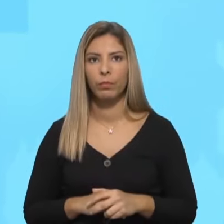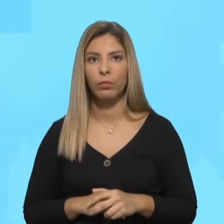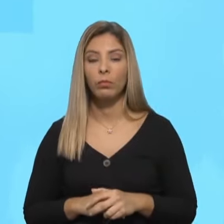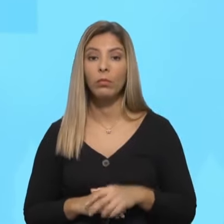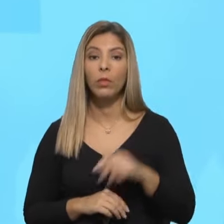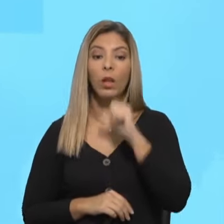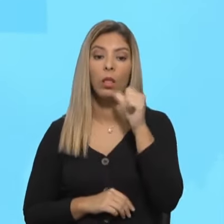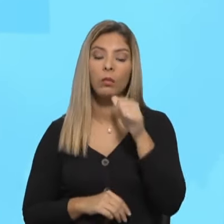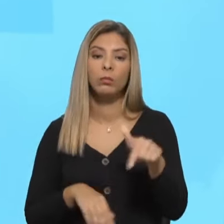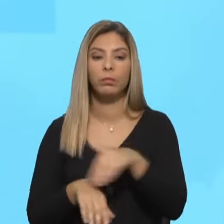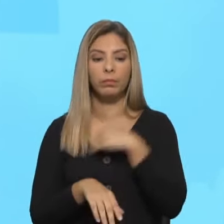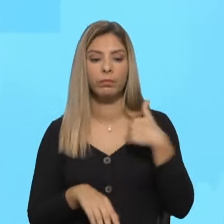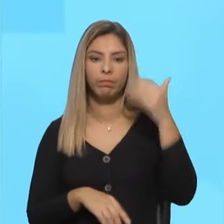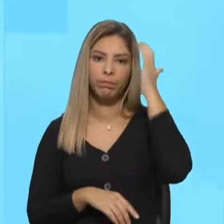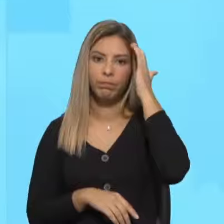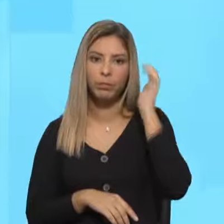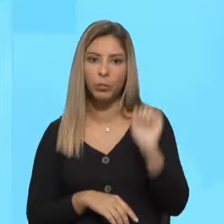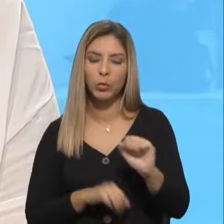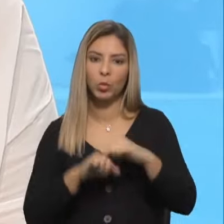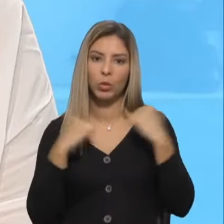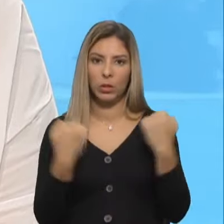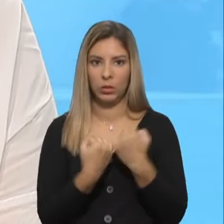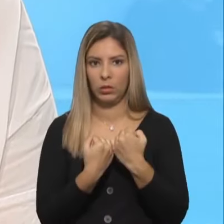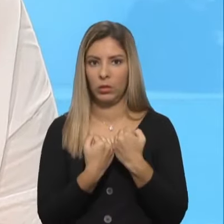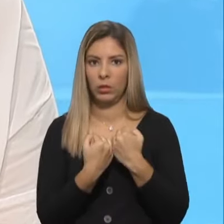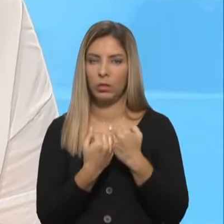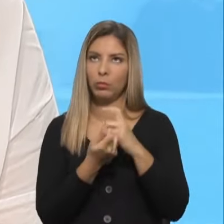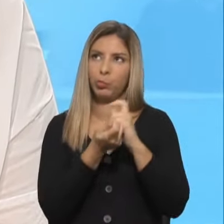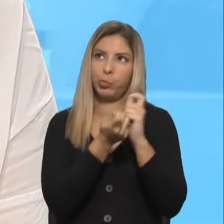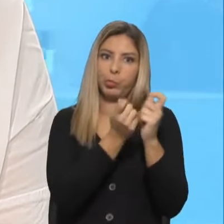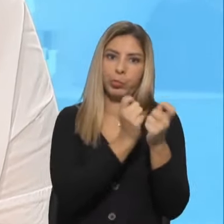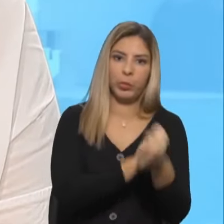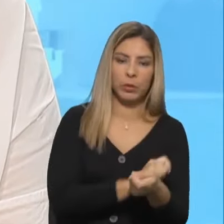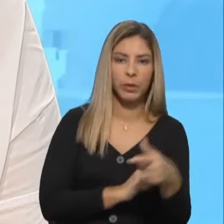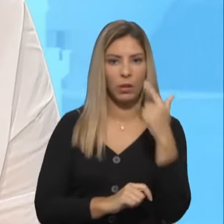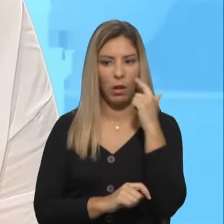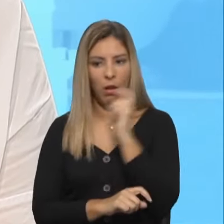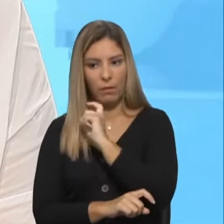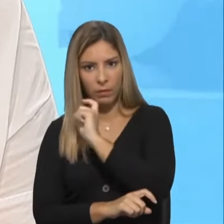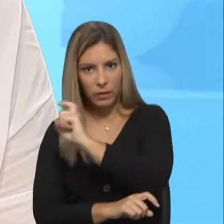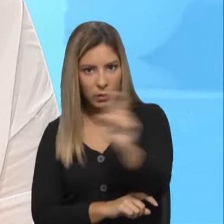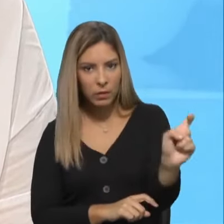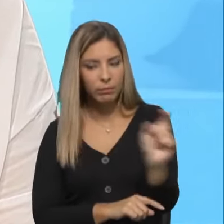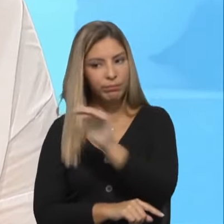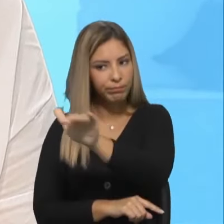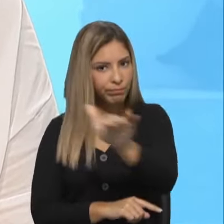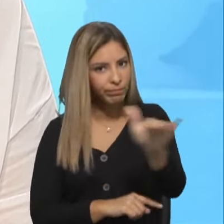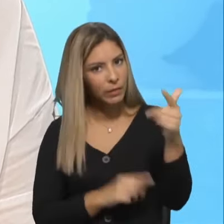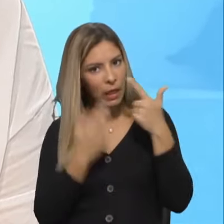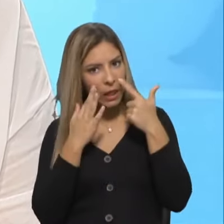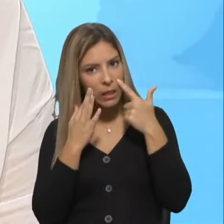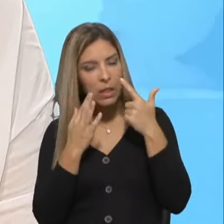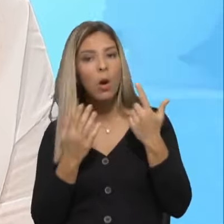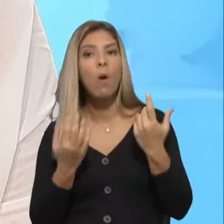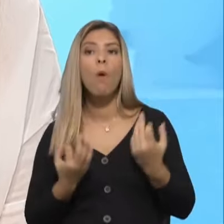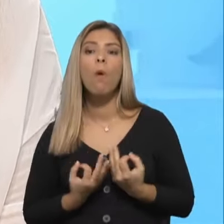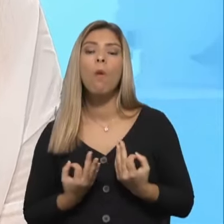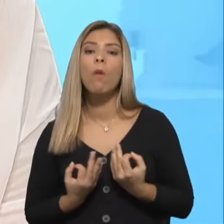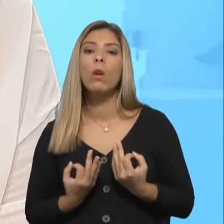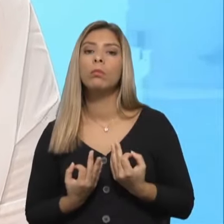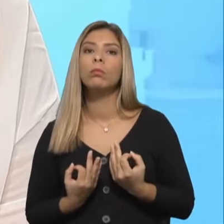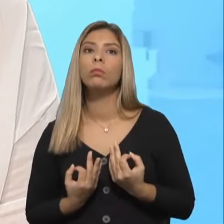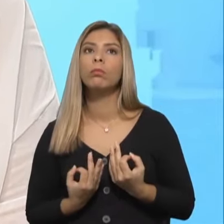questões de saúde mental na sociedade Exatamente exatamente alertar para o facto de H H embora